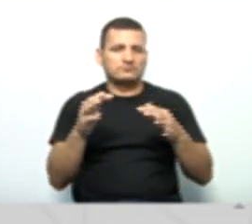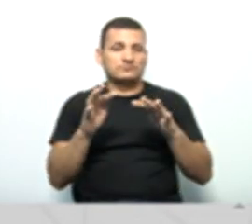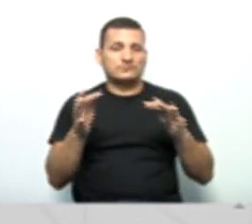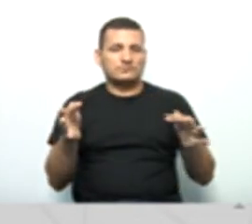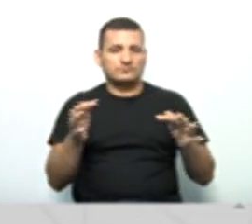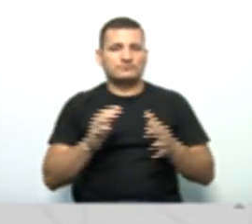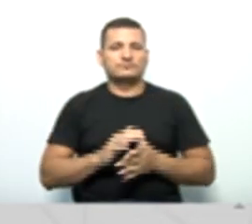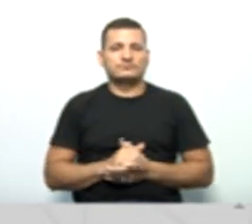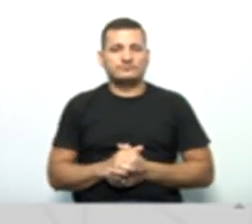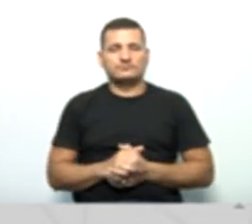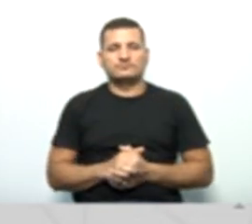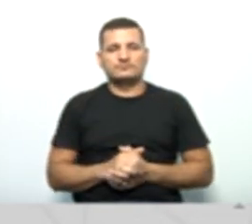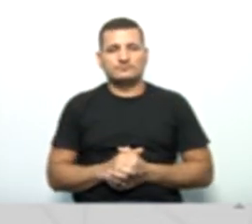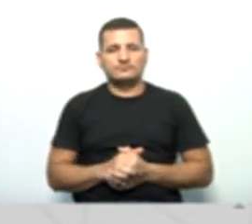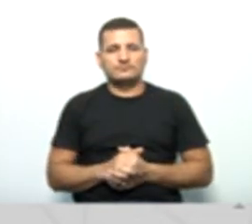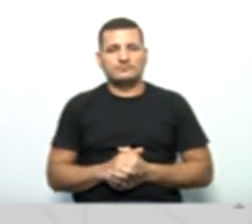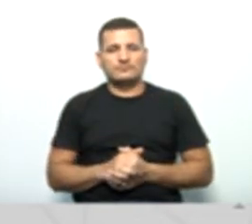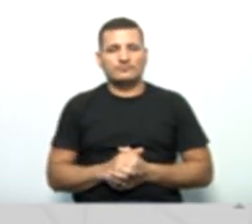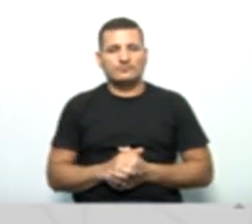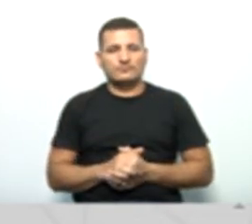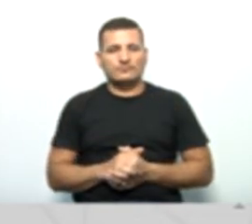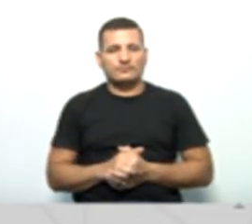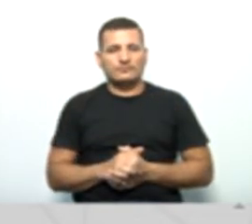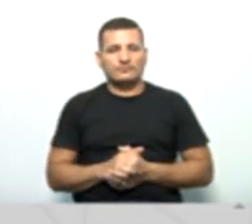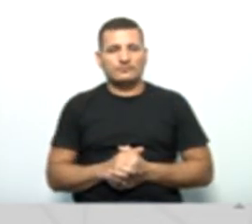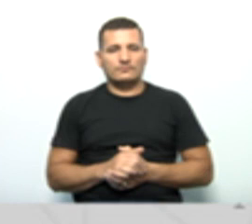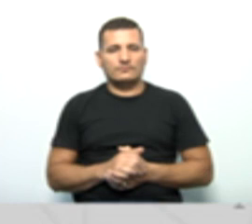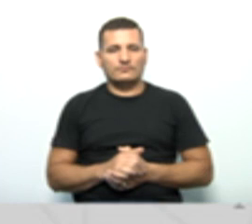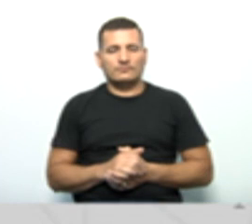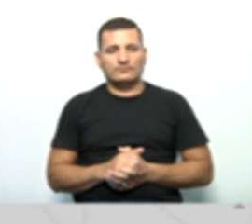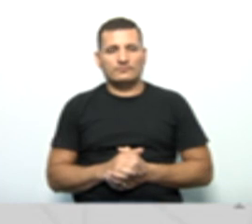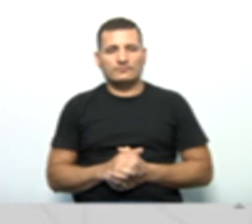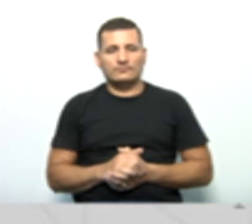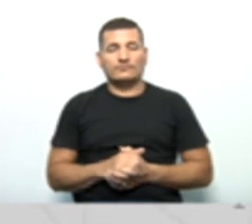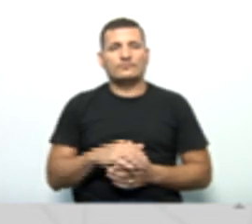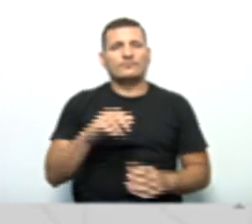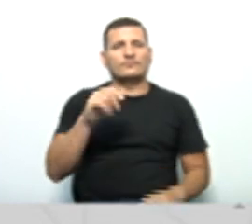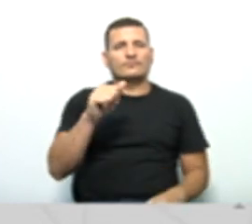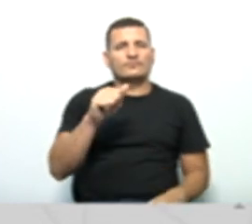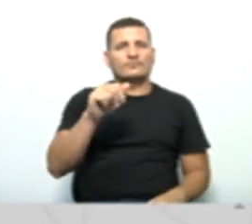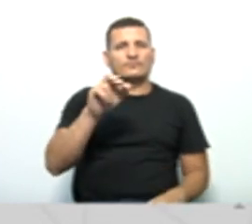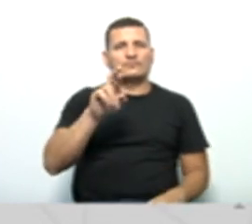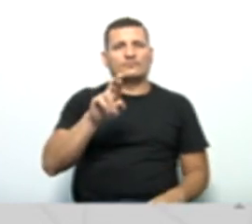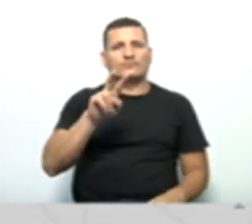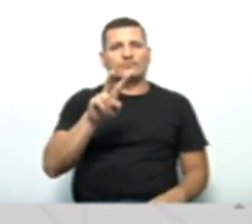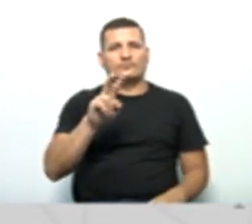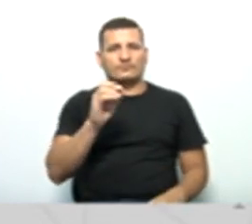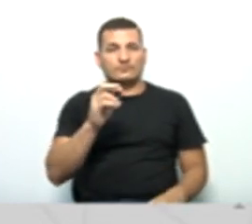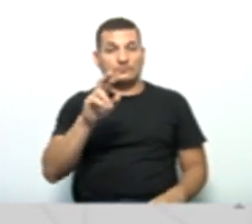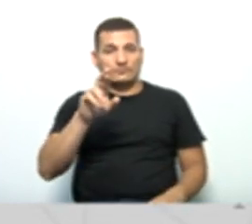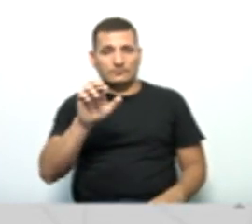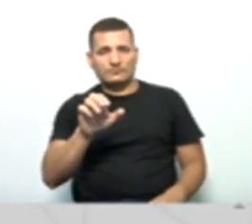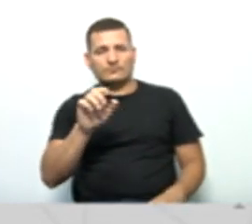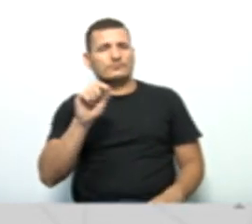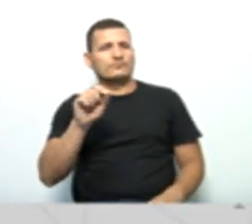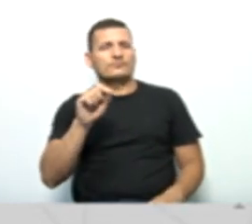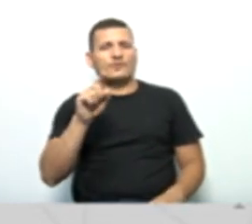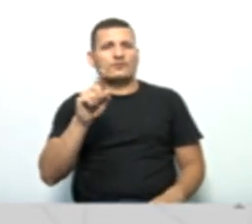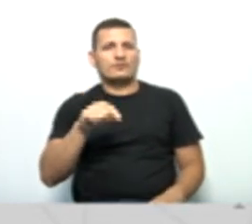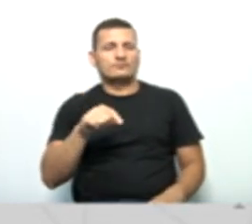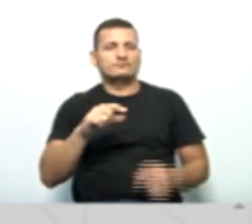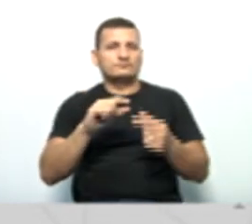para poder explicar aqui. Mas vamos falar de uma teoria geral. Árvores são estruturas de dados